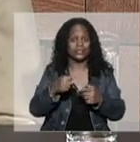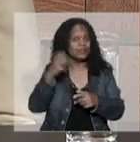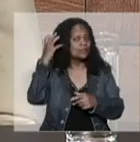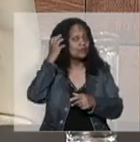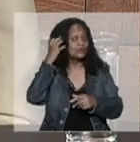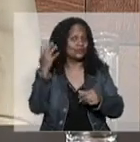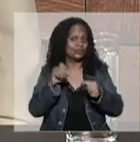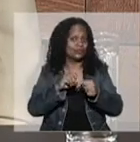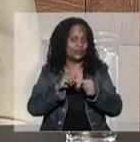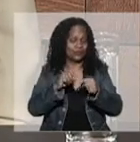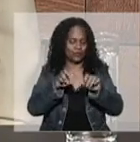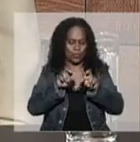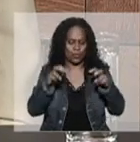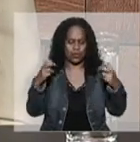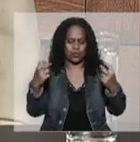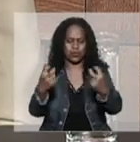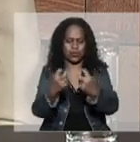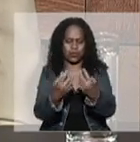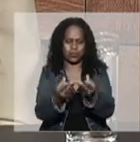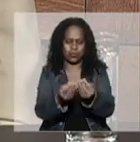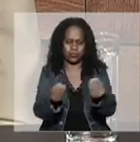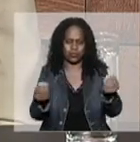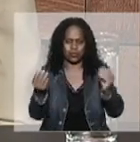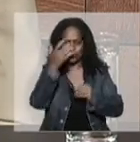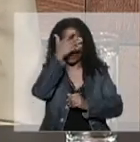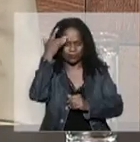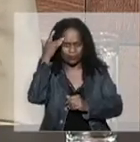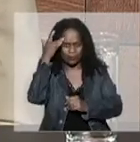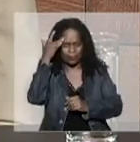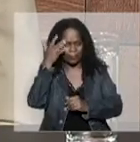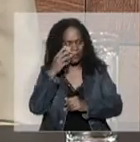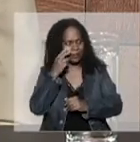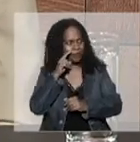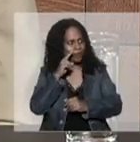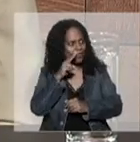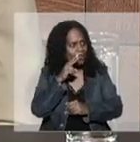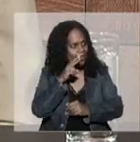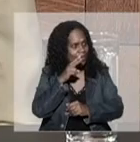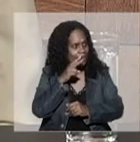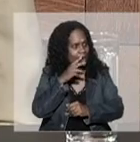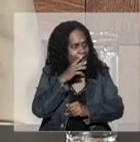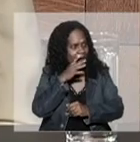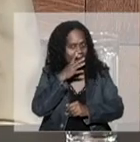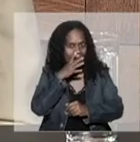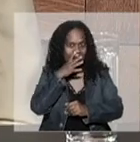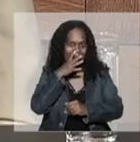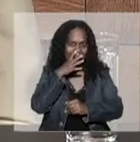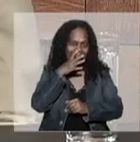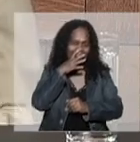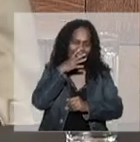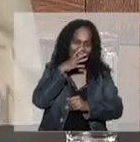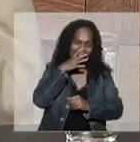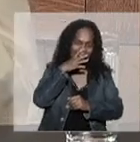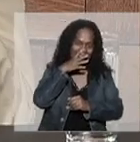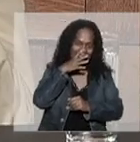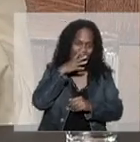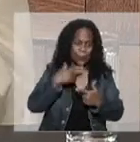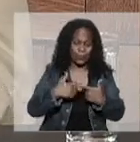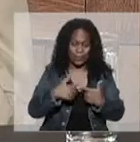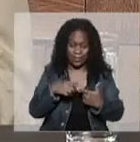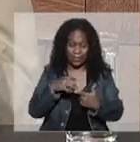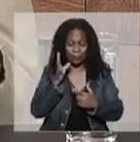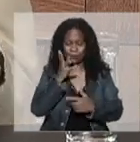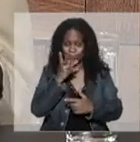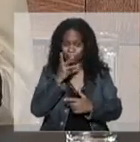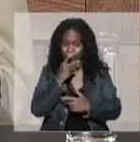fazia programas de auditório, que a gente ficava fascinado, assim. E o dia que eu conheci o auditório, eu fiquei, assim, deslumbrado. Mas eu custei a visitar a rádio